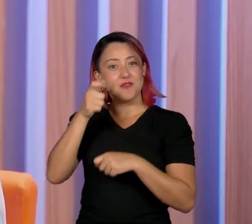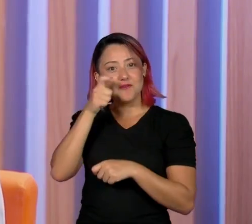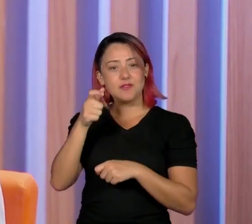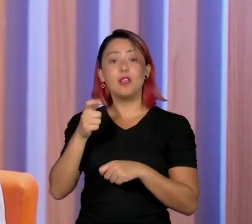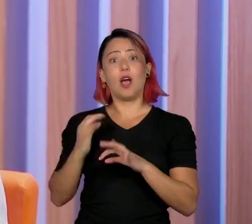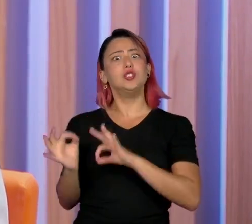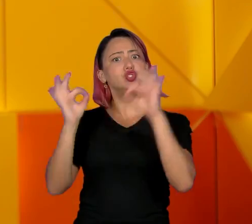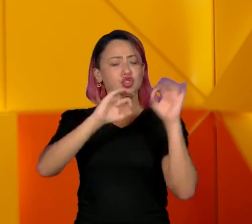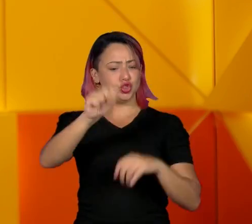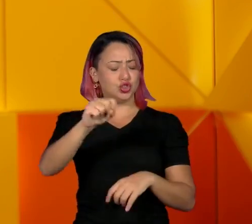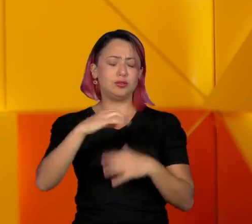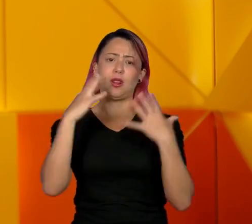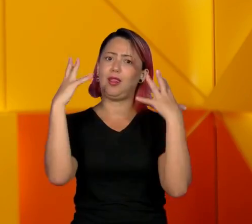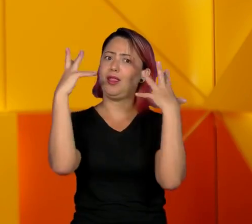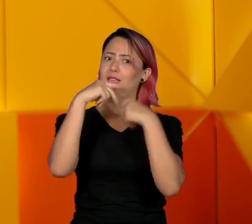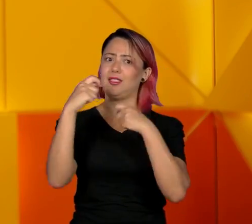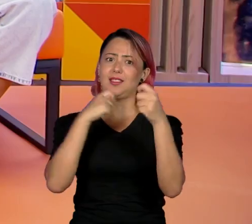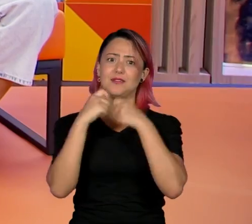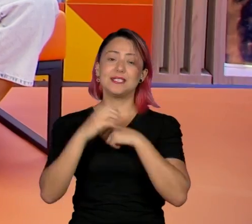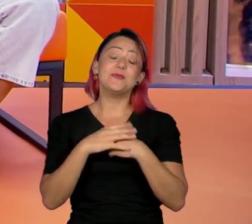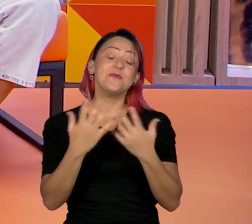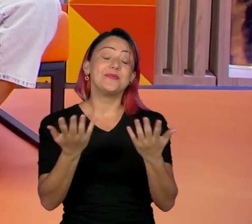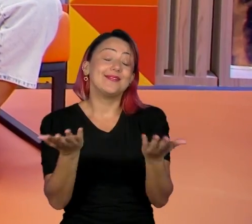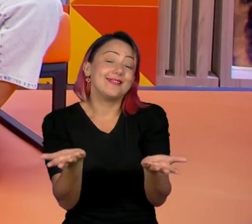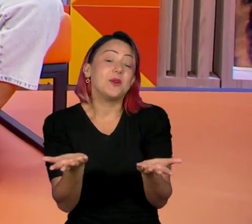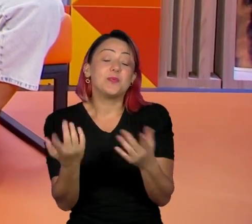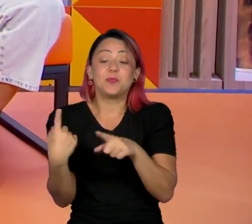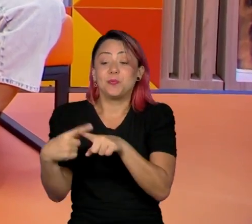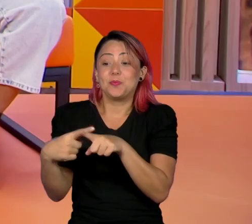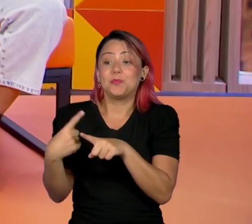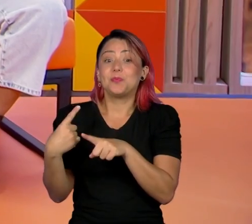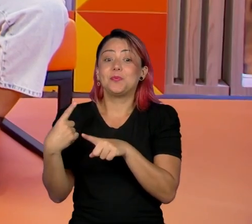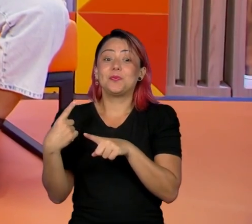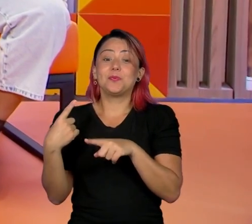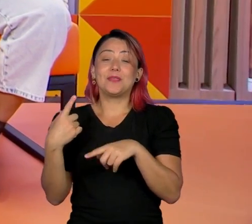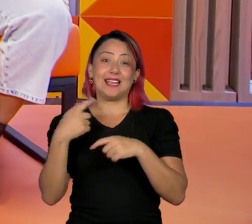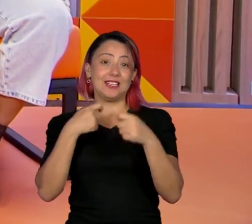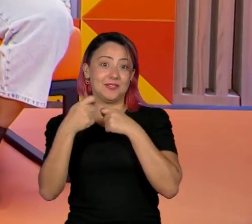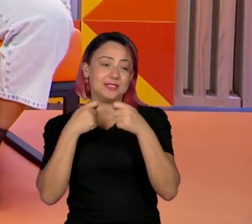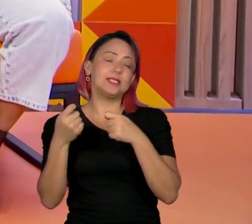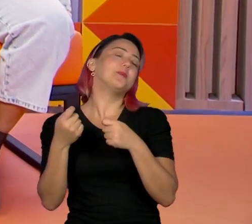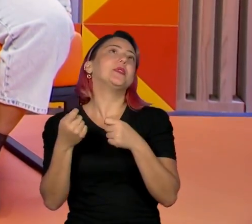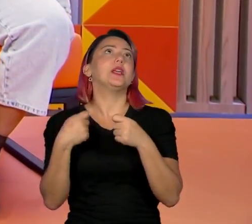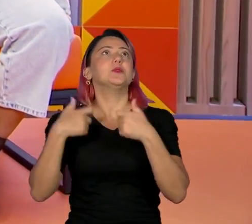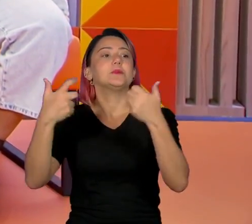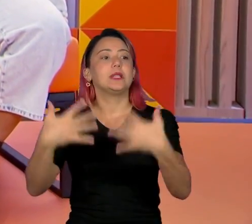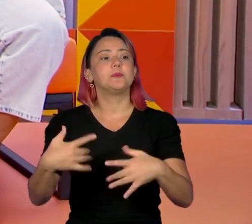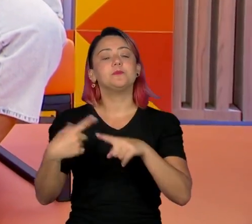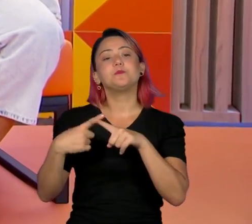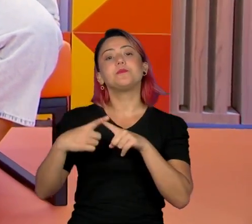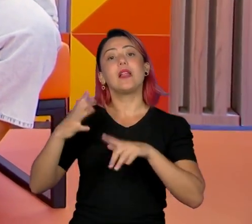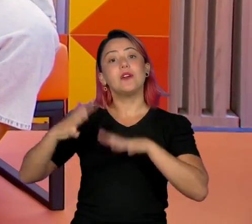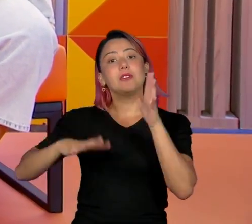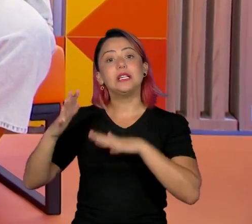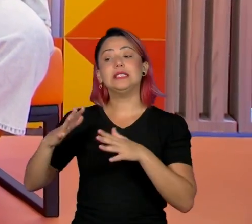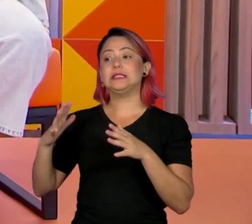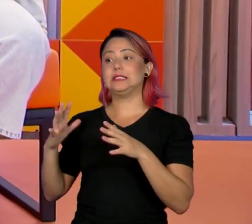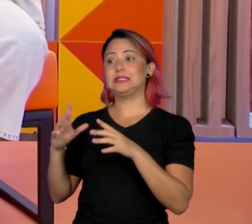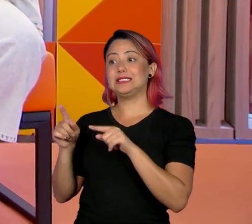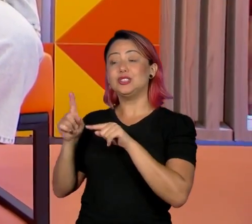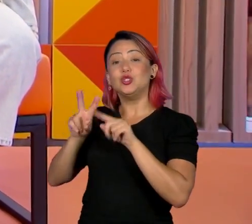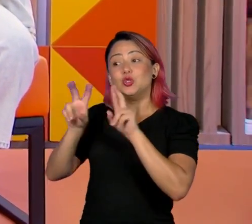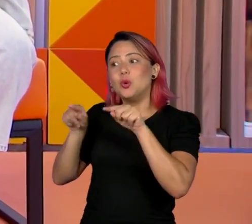acompanhou? Acompanhei, linda a entrevista. Porque acho que esse pragmatismo, né? Ele acaba minando